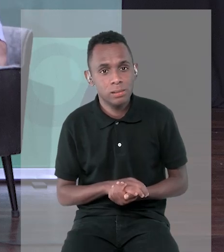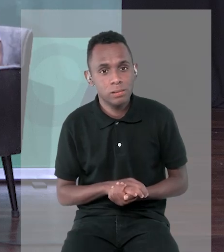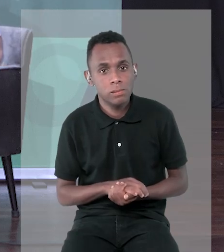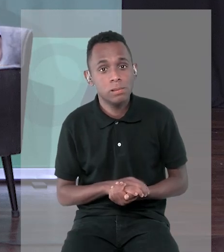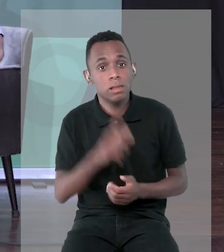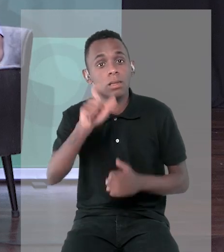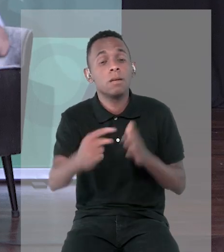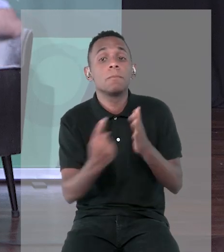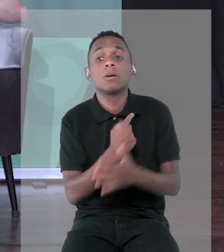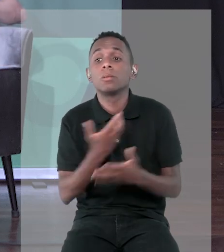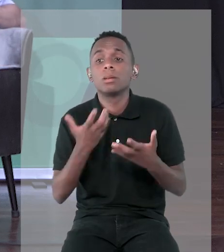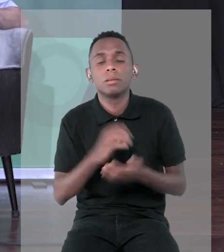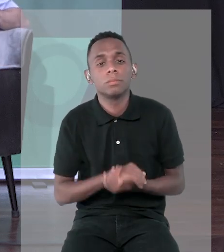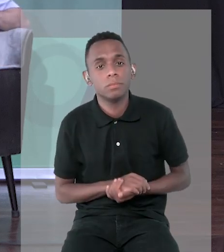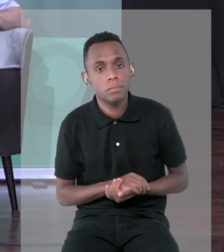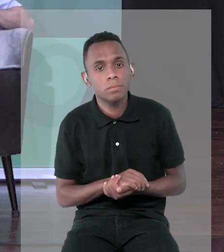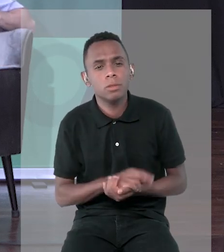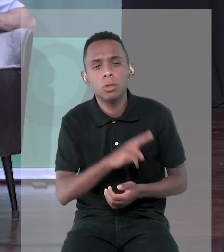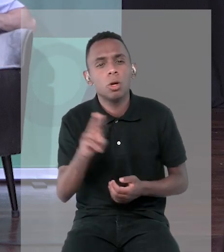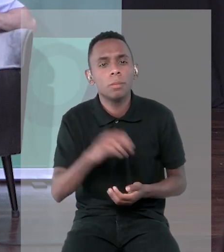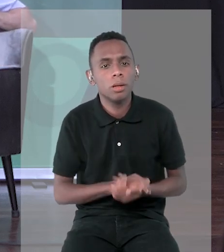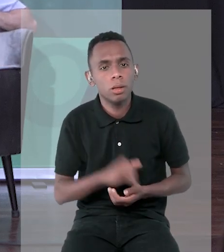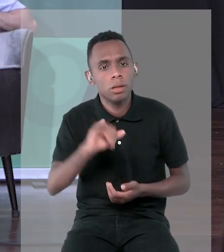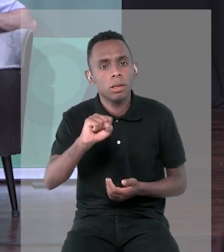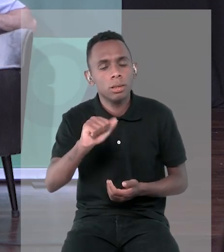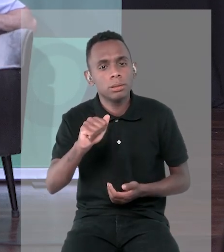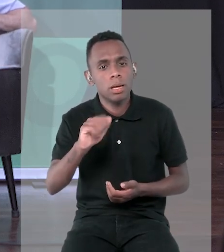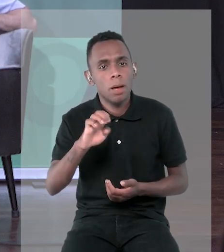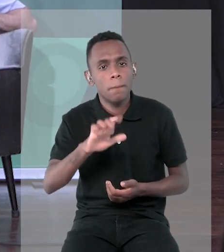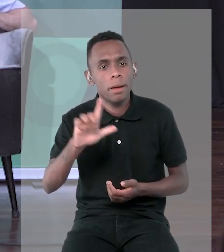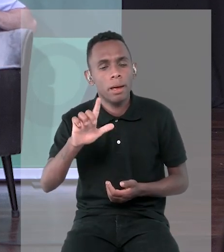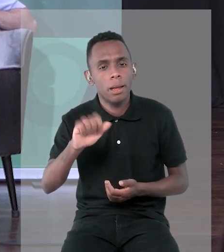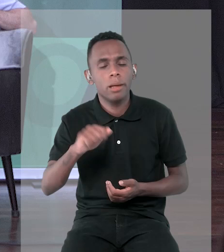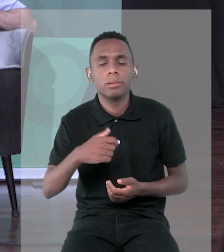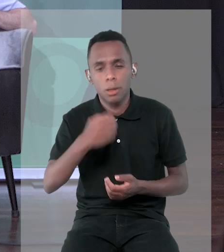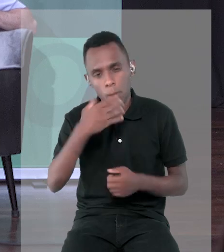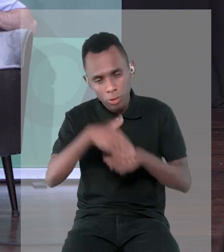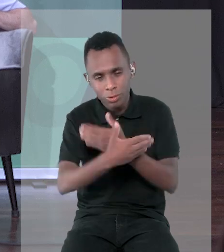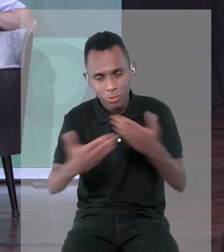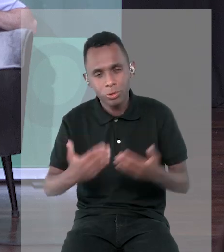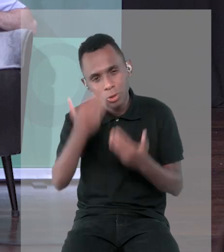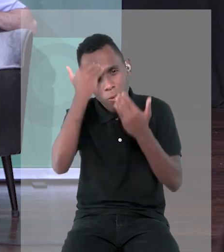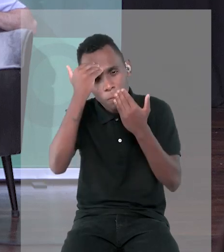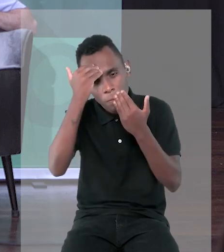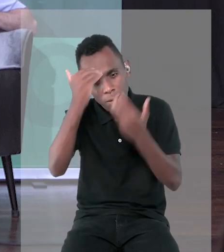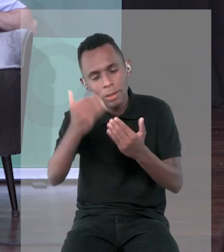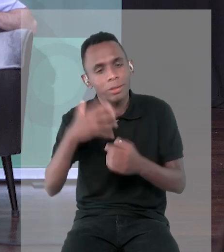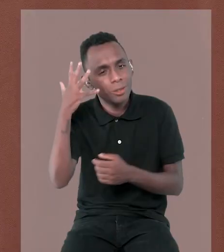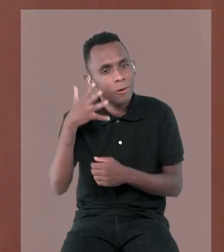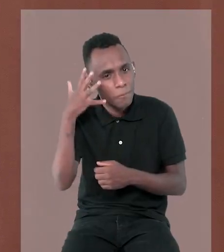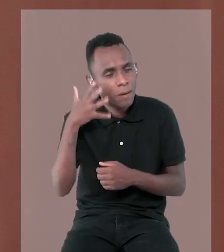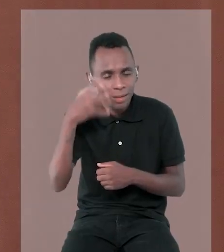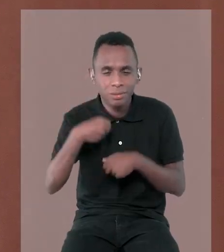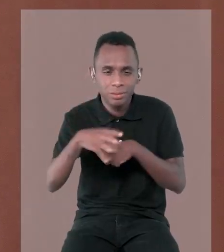Mas quem quer fazer pergunta? Ali, desculpe, como é que você chama? Isabela. Na plateia, uma espectadora faz uma pergunta ao microfone.